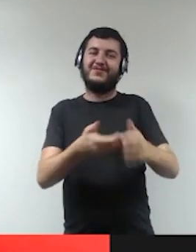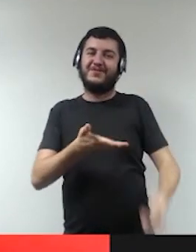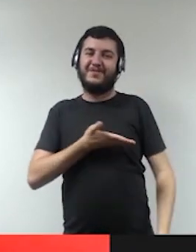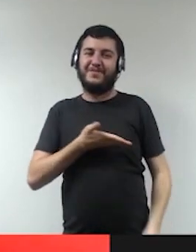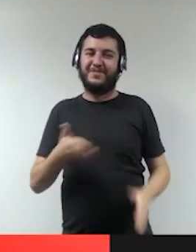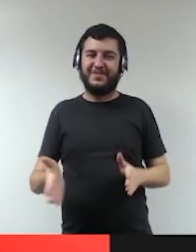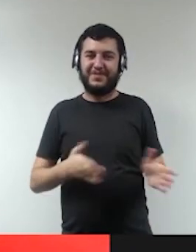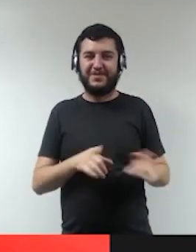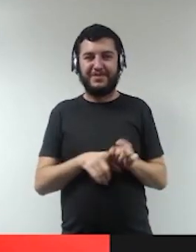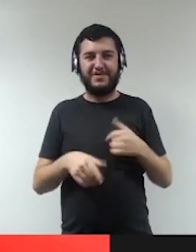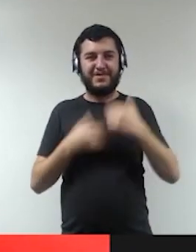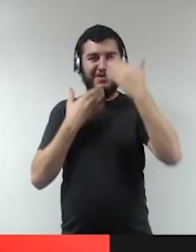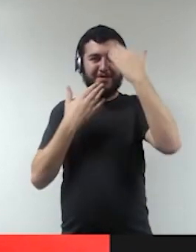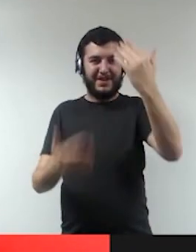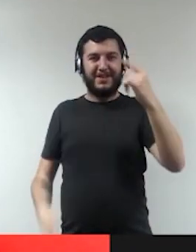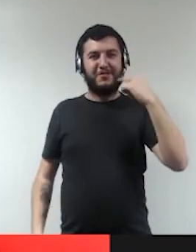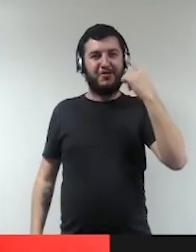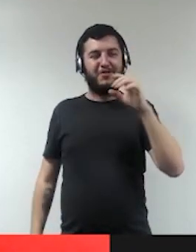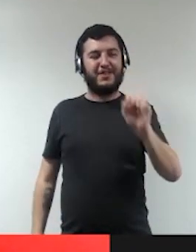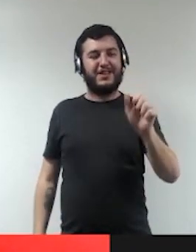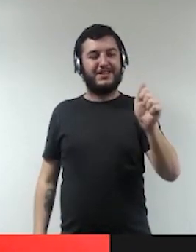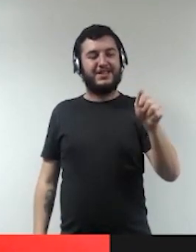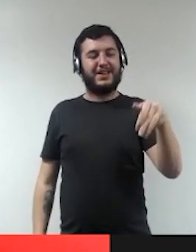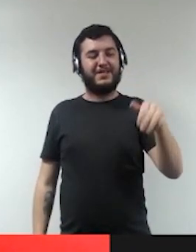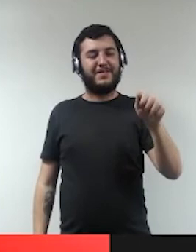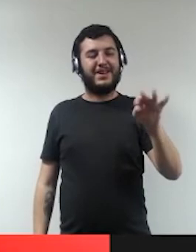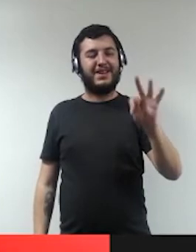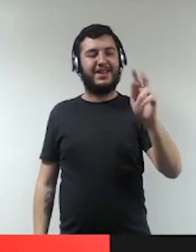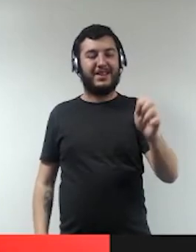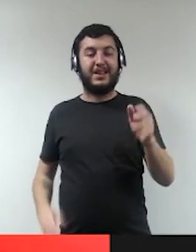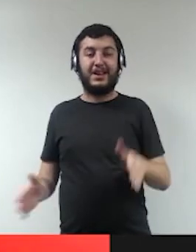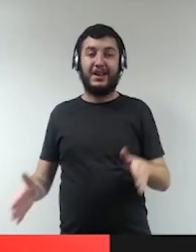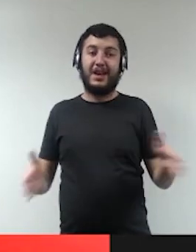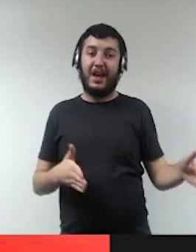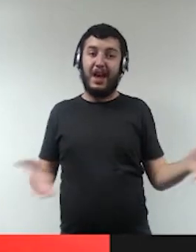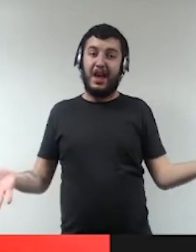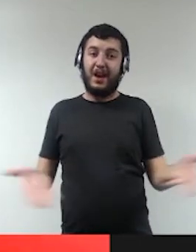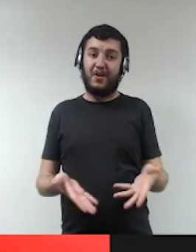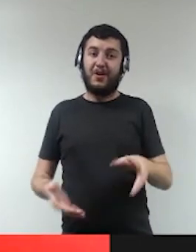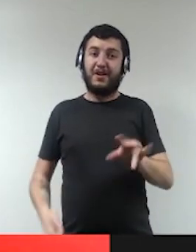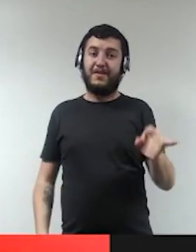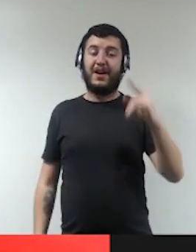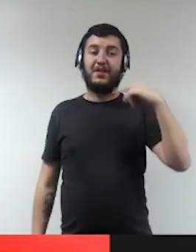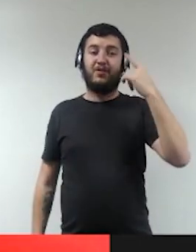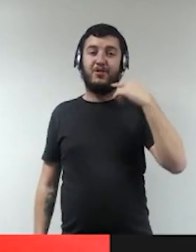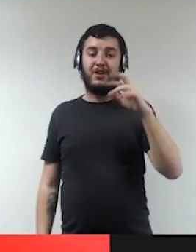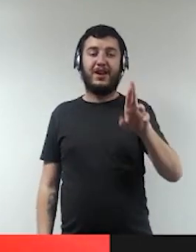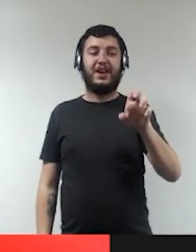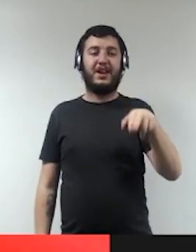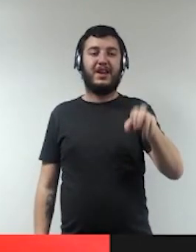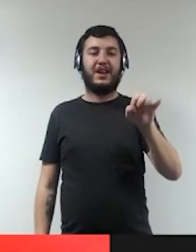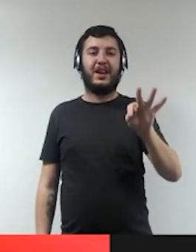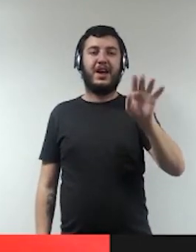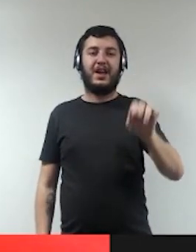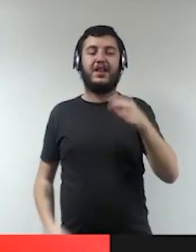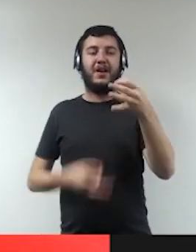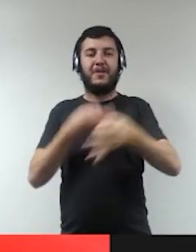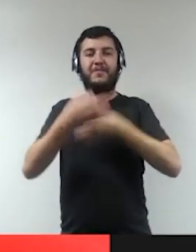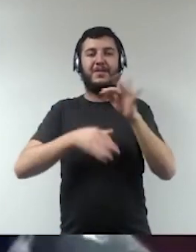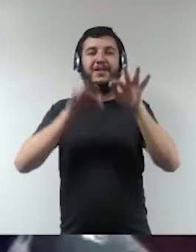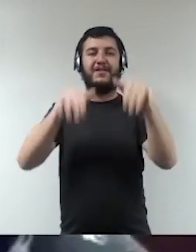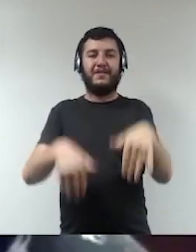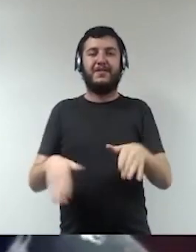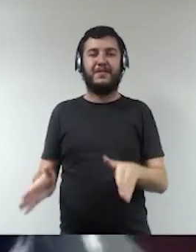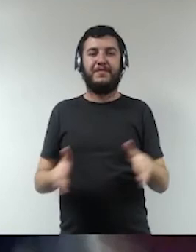pela participação. E agora vamos, por fim, escutar a doutora Renata também para suas considerações finais. Bom,